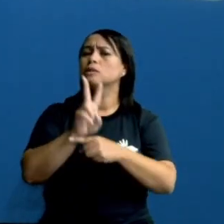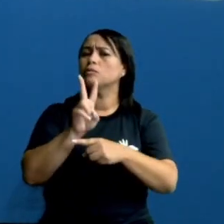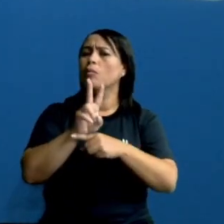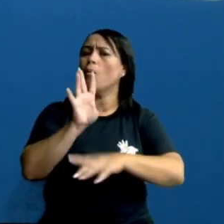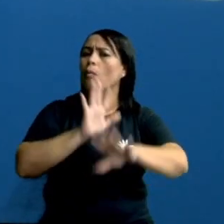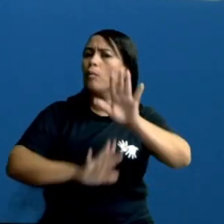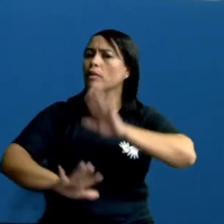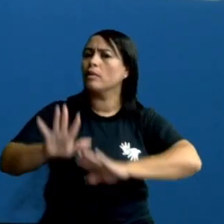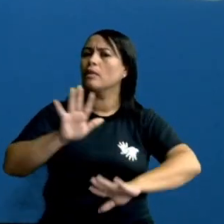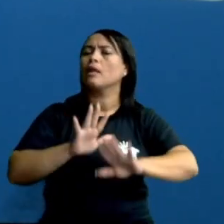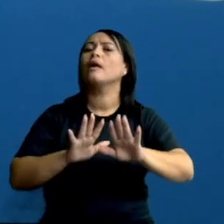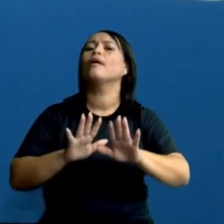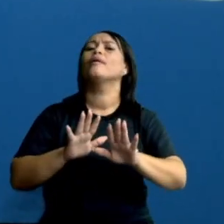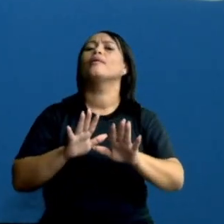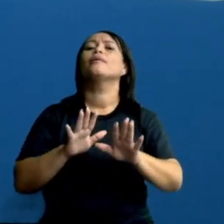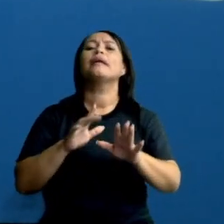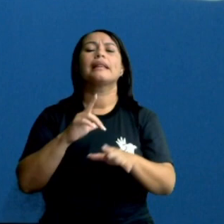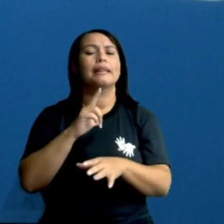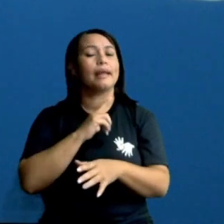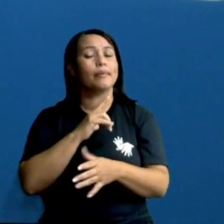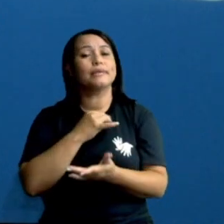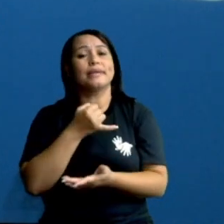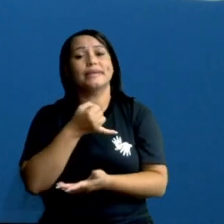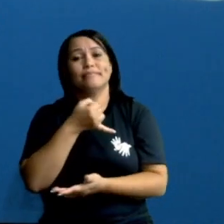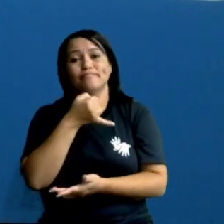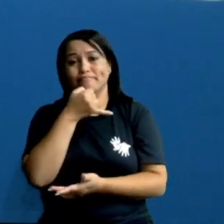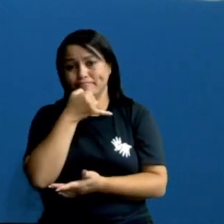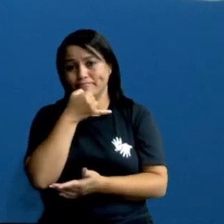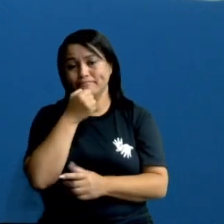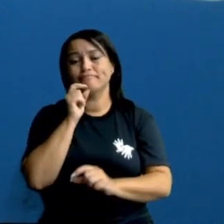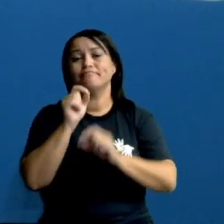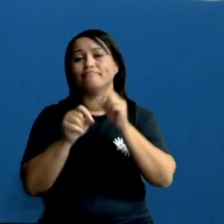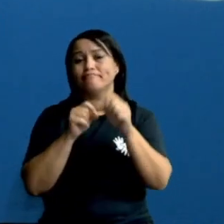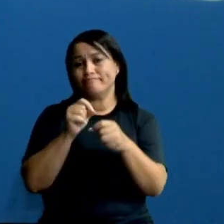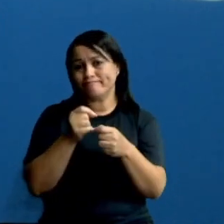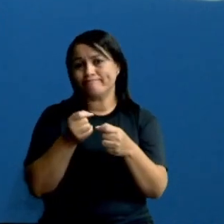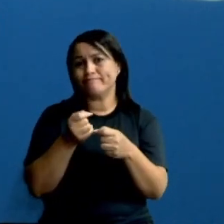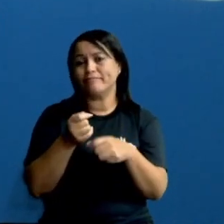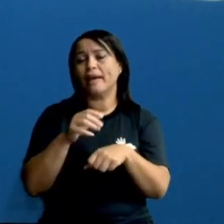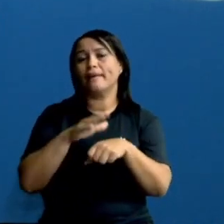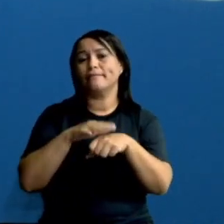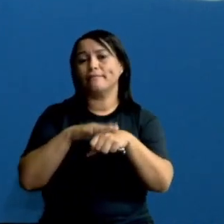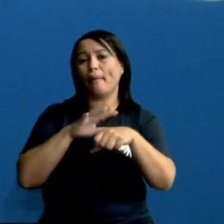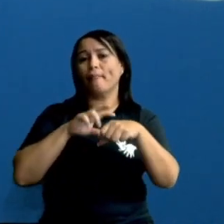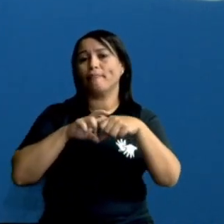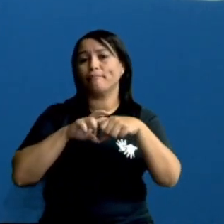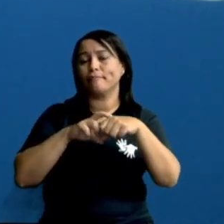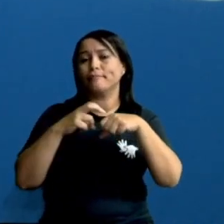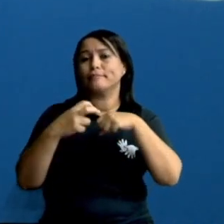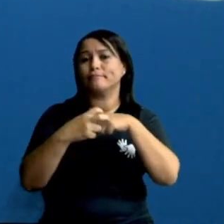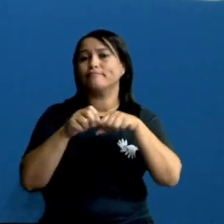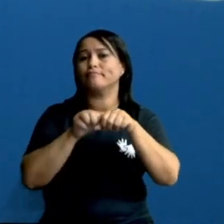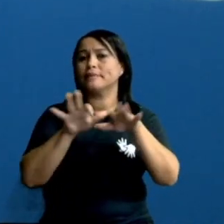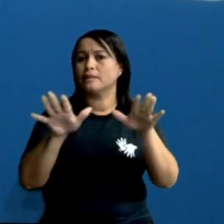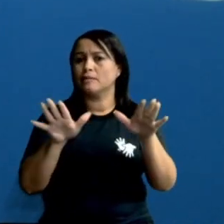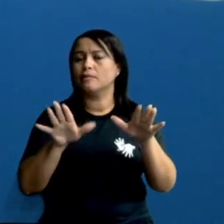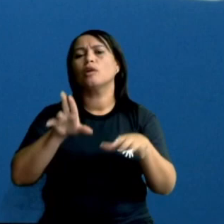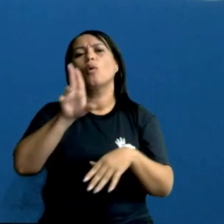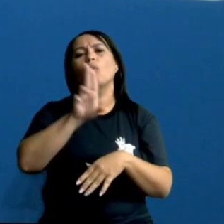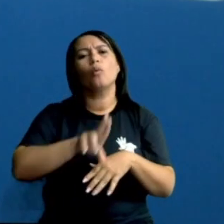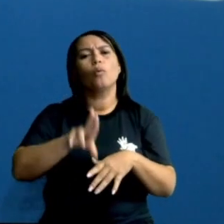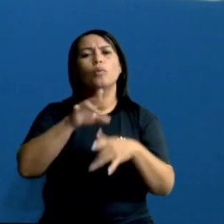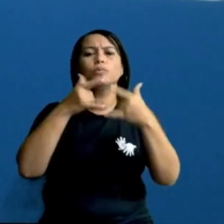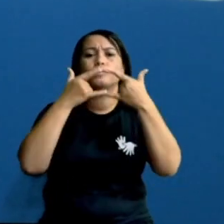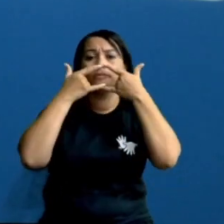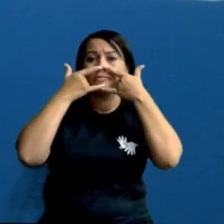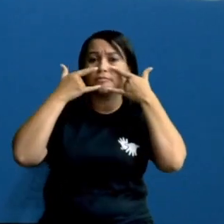cuidando, certo? Ainda estamos, infelizmente, em pandemia. Então, o uso